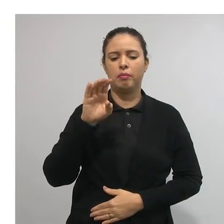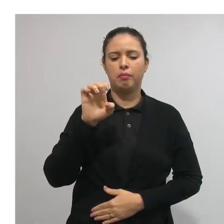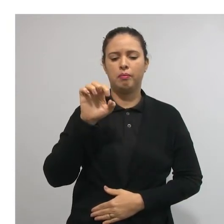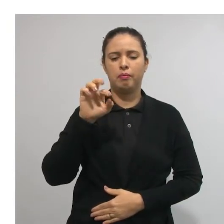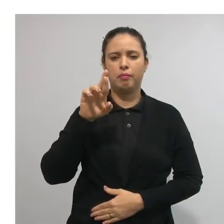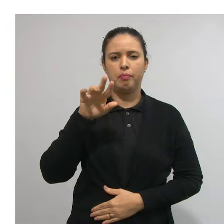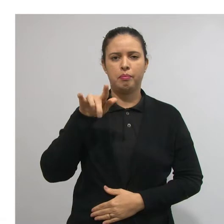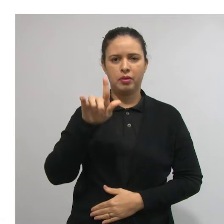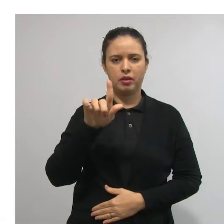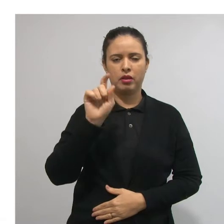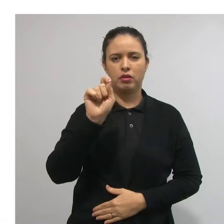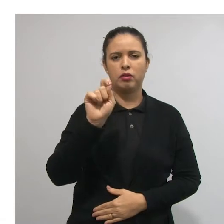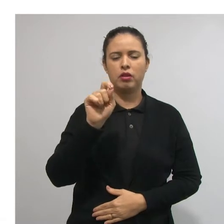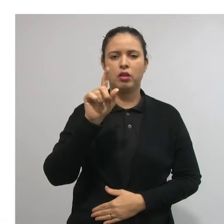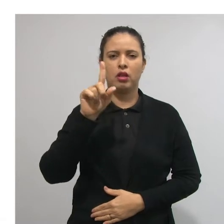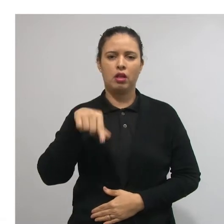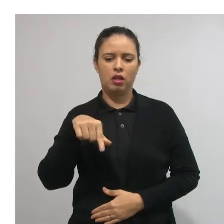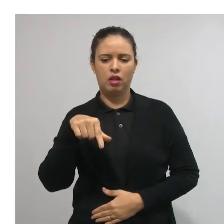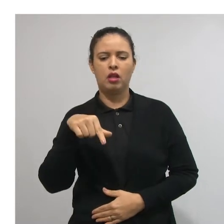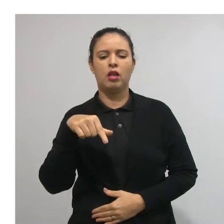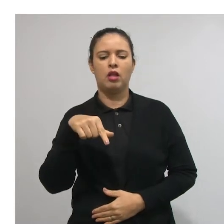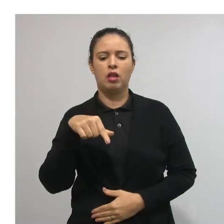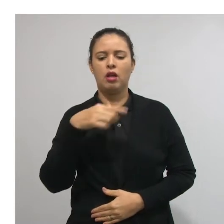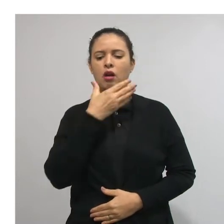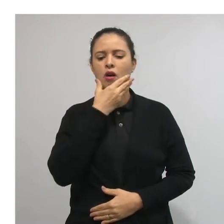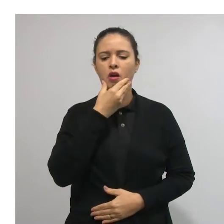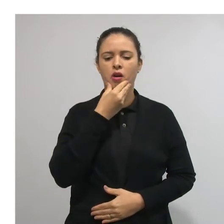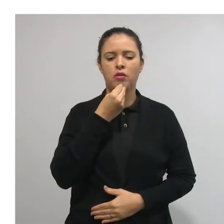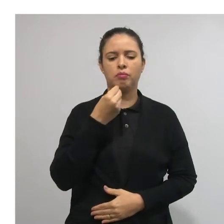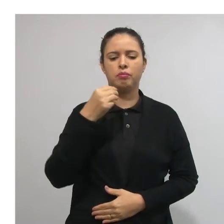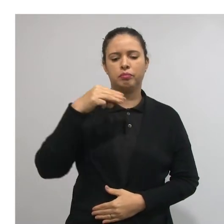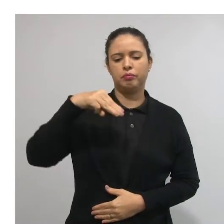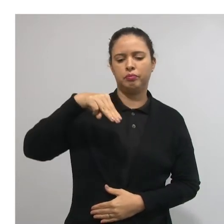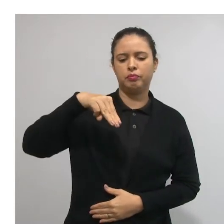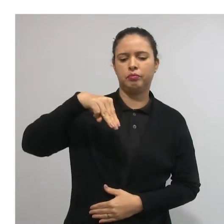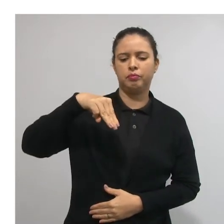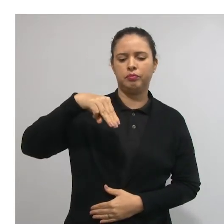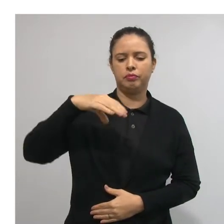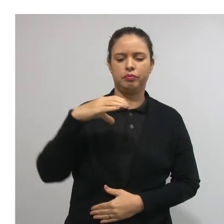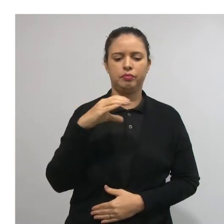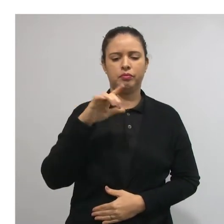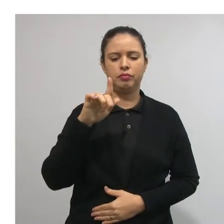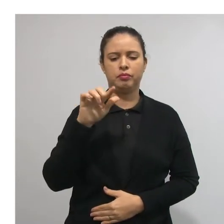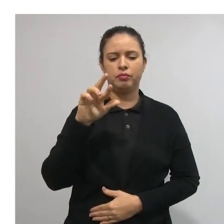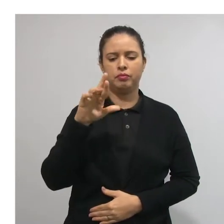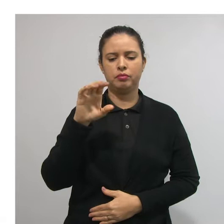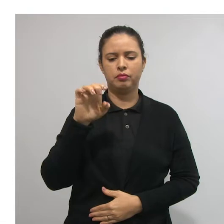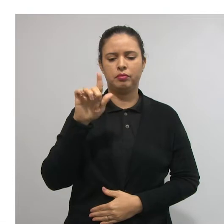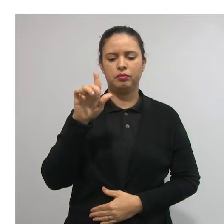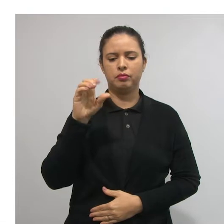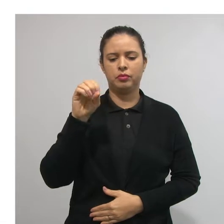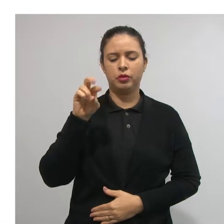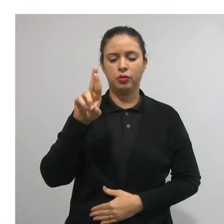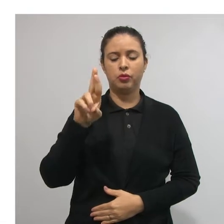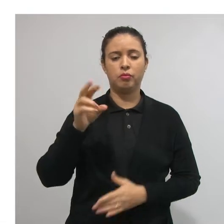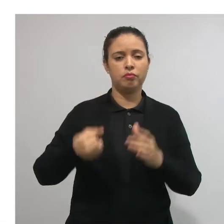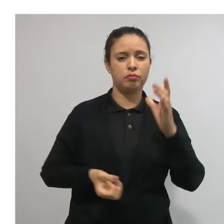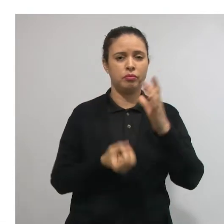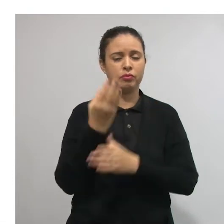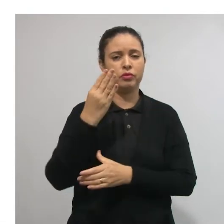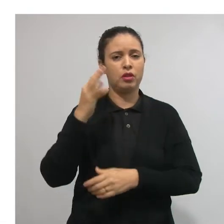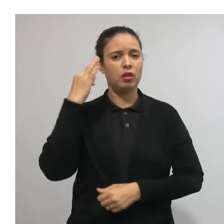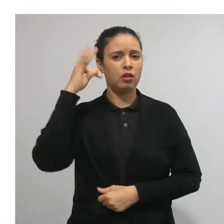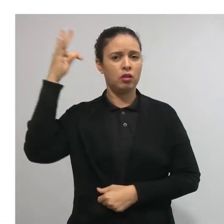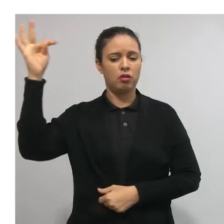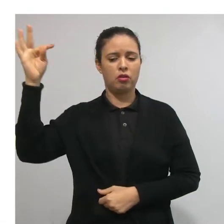e Douglas MacGregor a teoria X e Y, que nós vamos ver mais à frente, tá? A motivação não estava relacionada, ó, somente